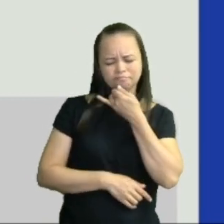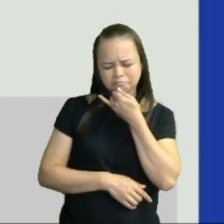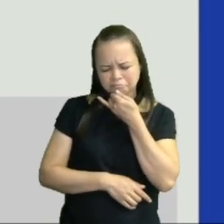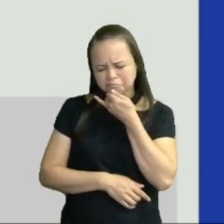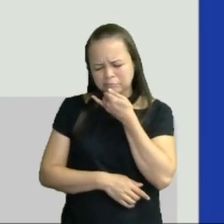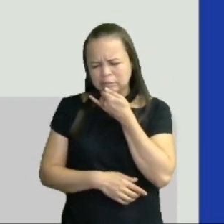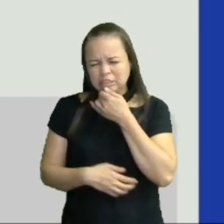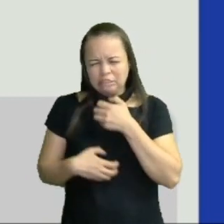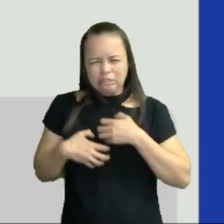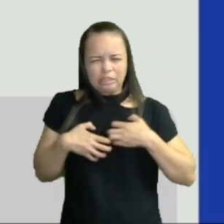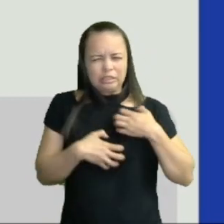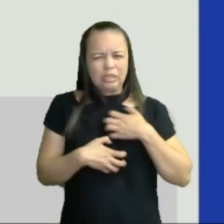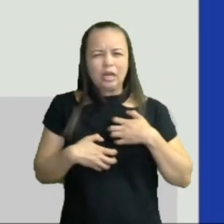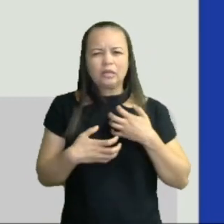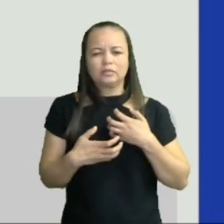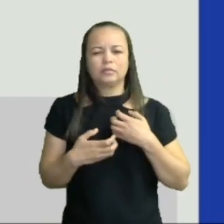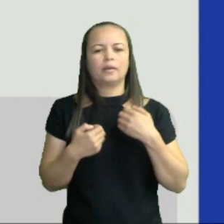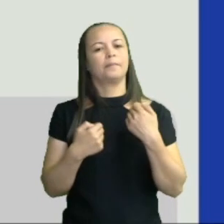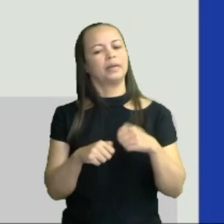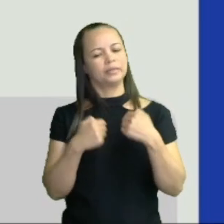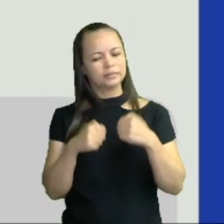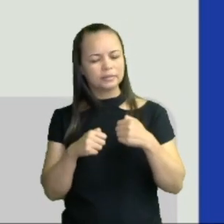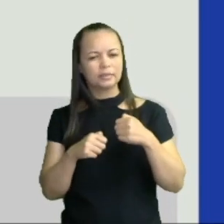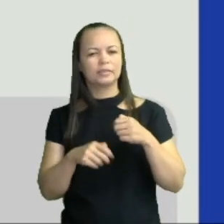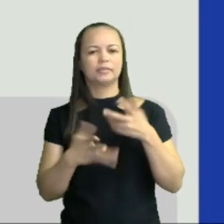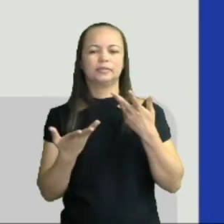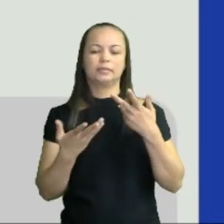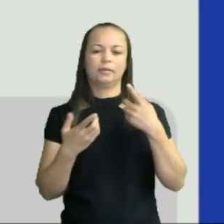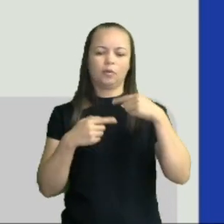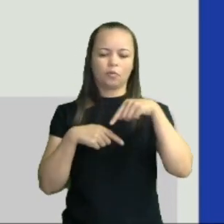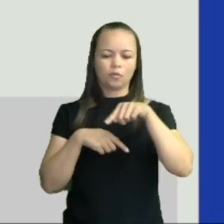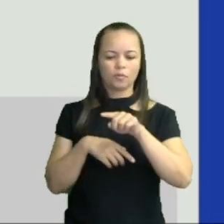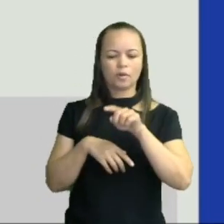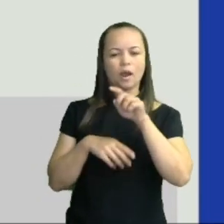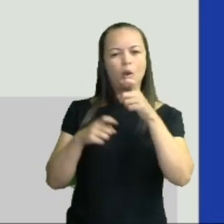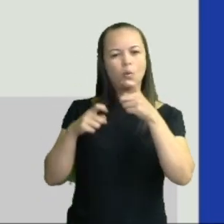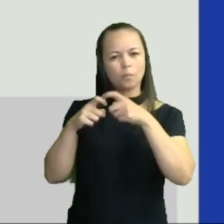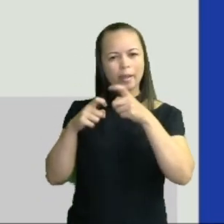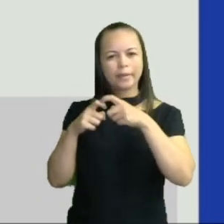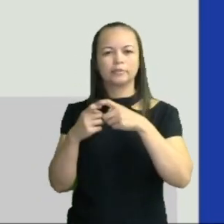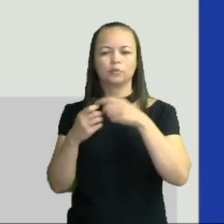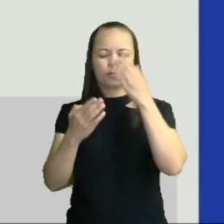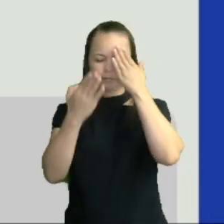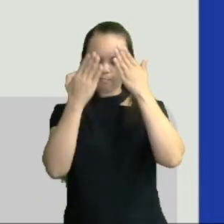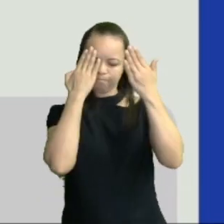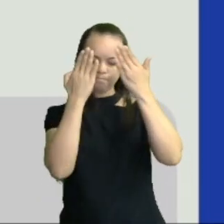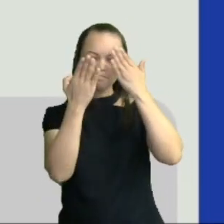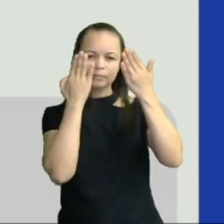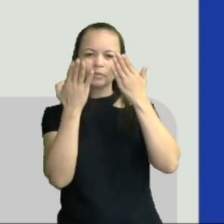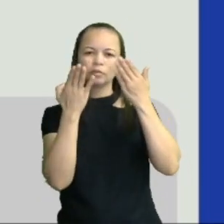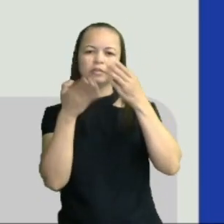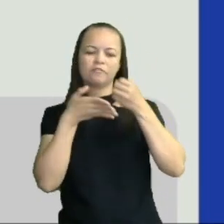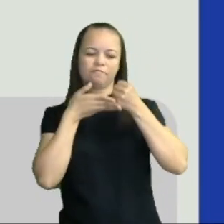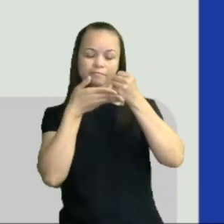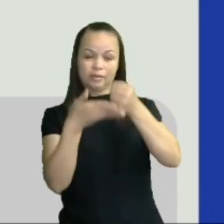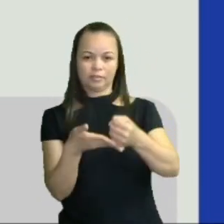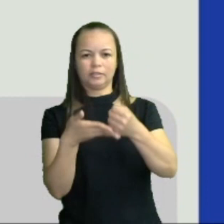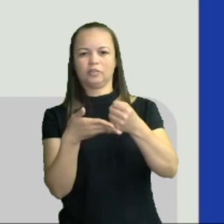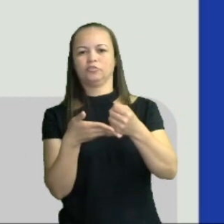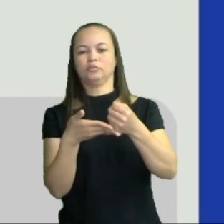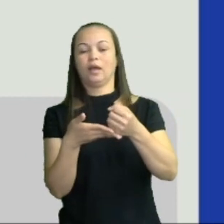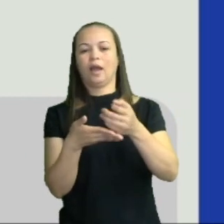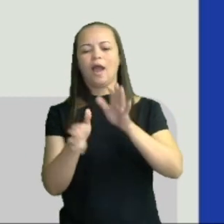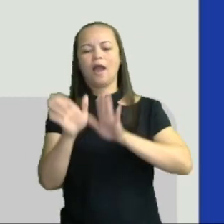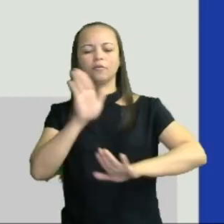cabisbaixo, estressado, você pode procurar um profissional da mente. Isso mesmo, um psicólogo que vai te ajudar